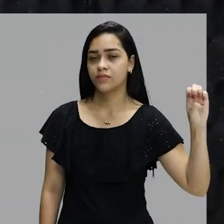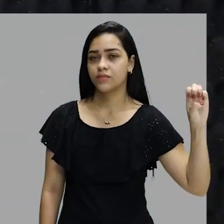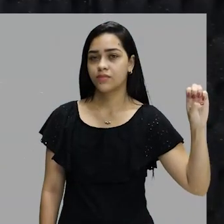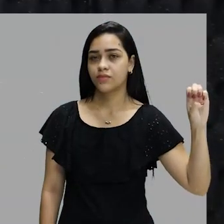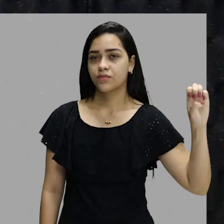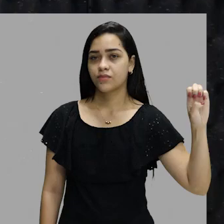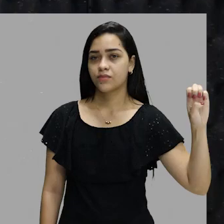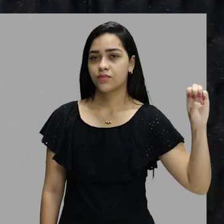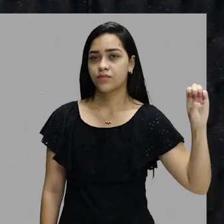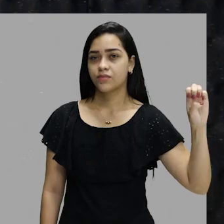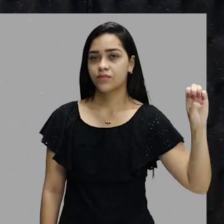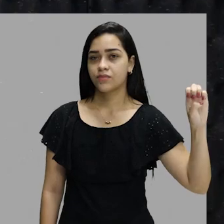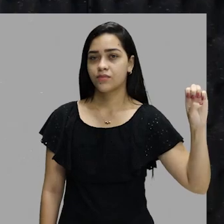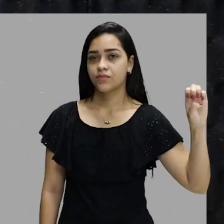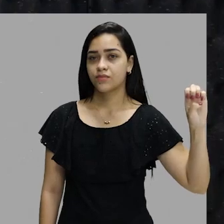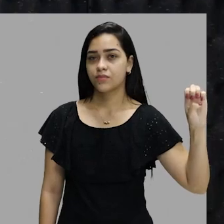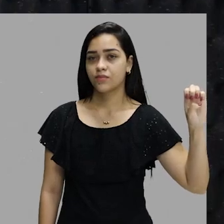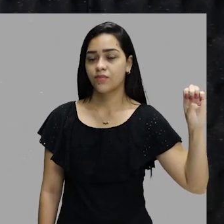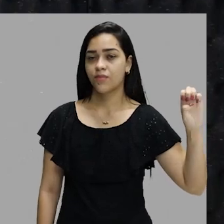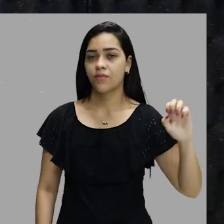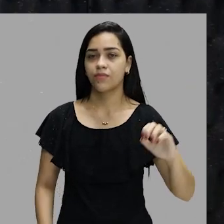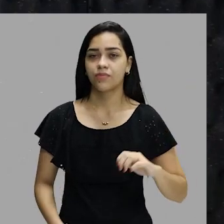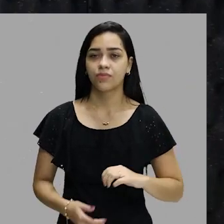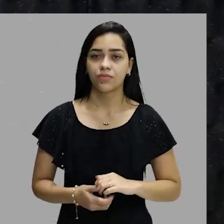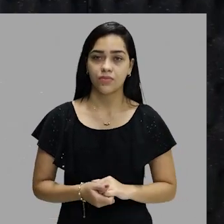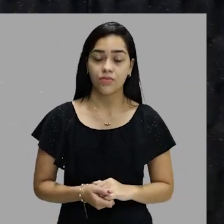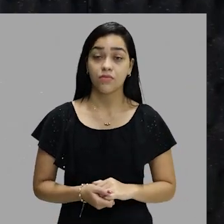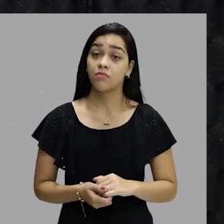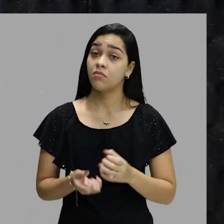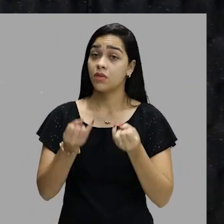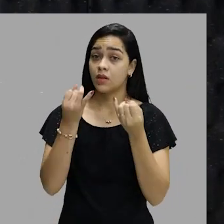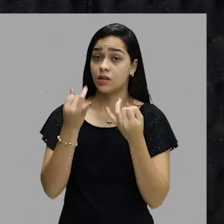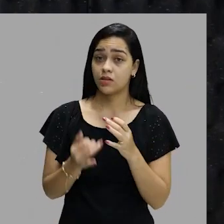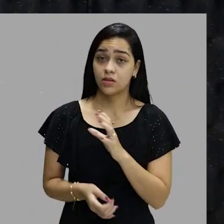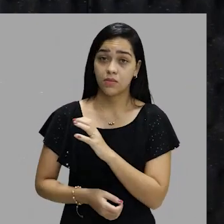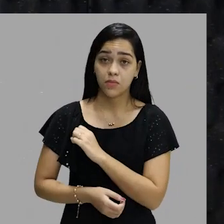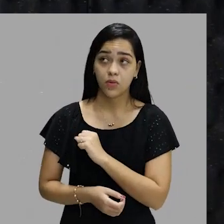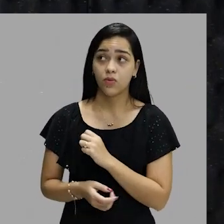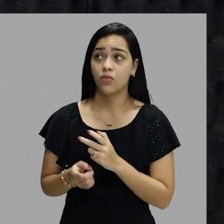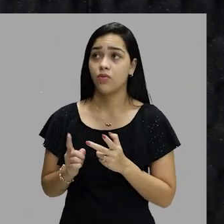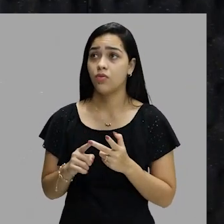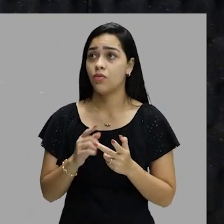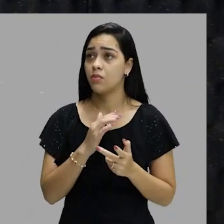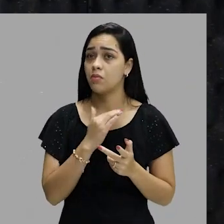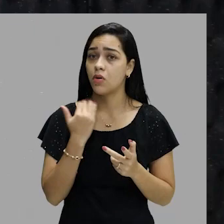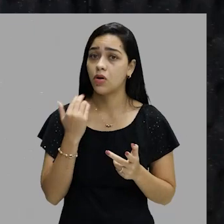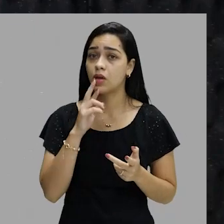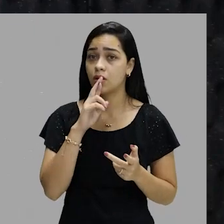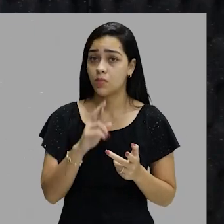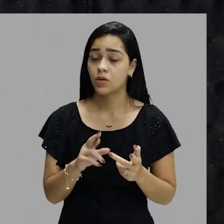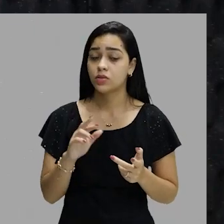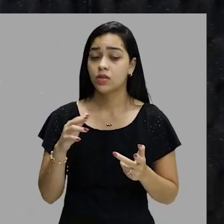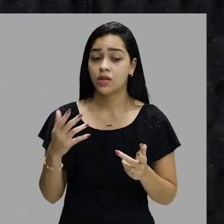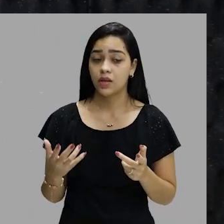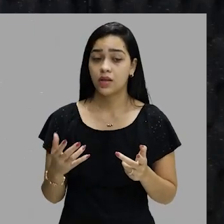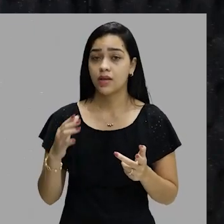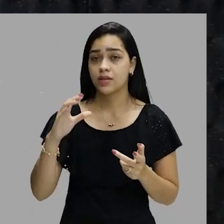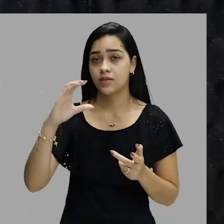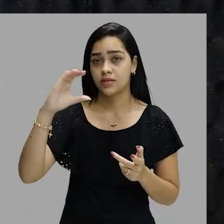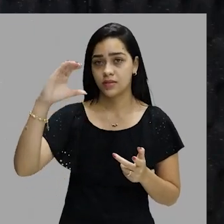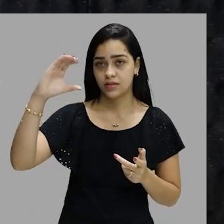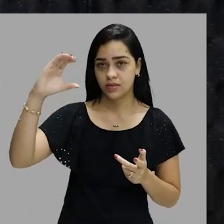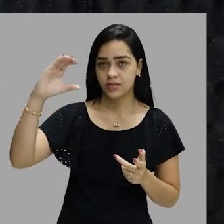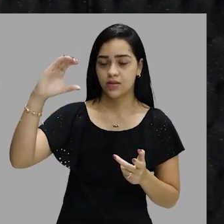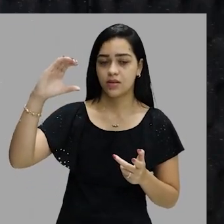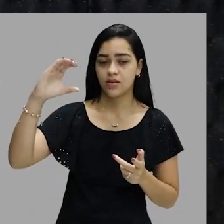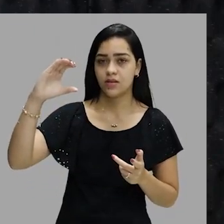mulher conduzindo o eu lírico à depressão. Bom, ele está falando de amor, de morte, e a resposta é